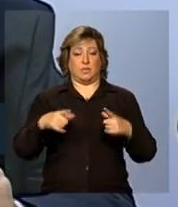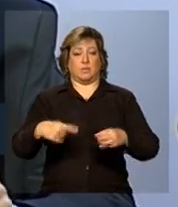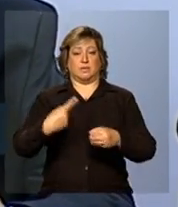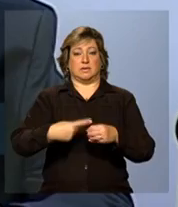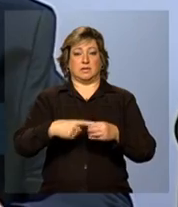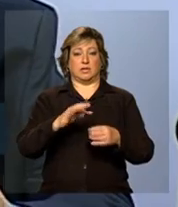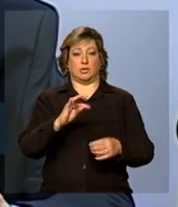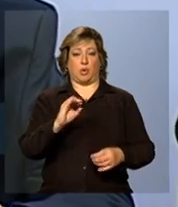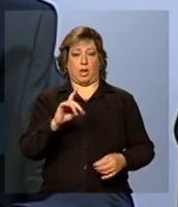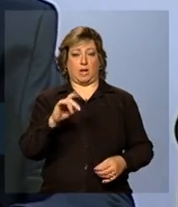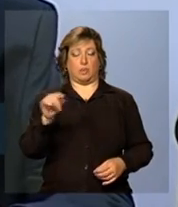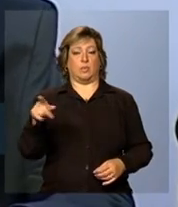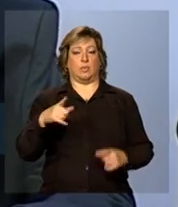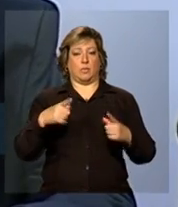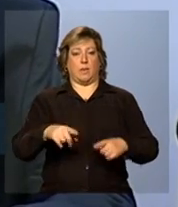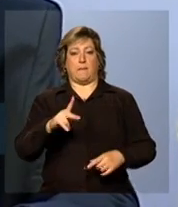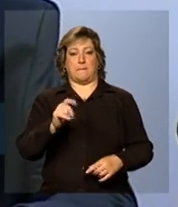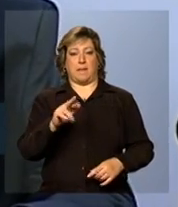no Paraná.